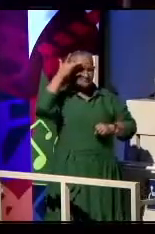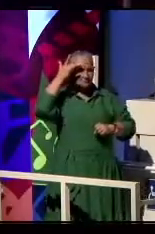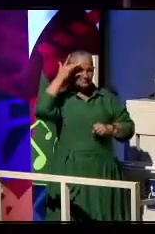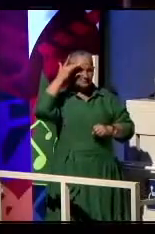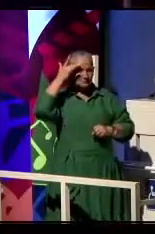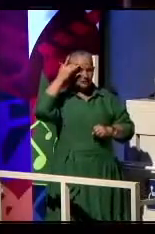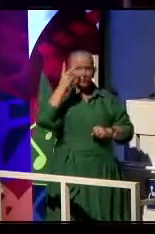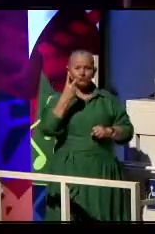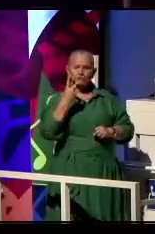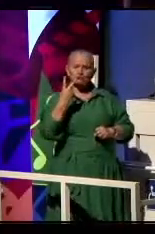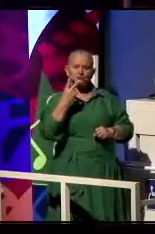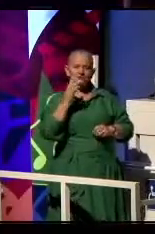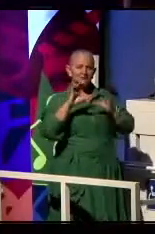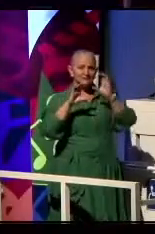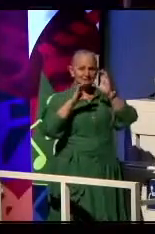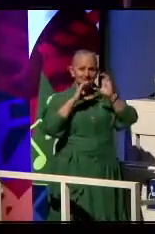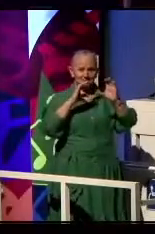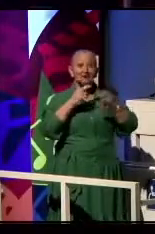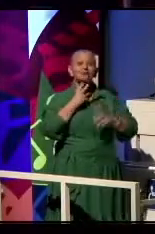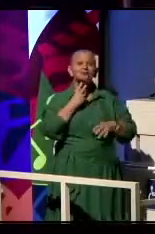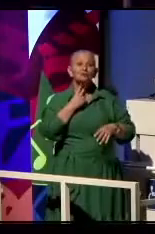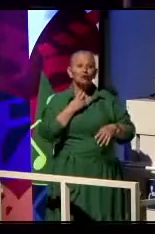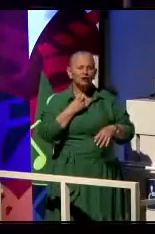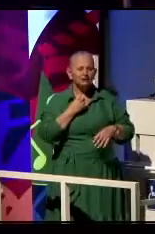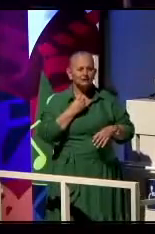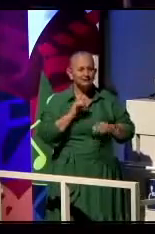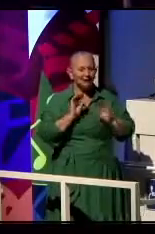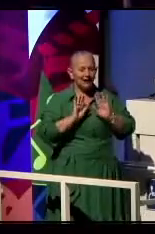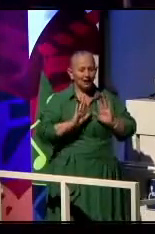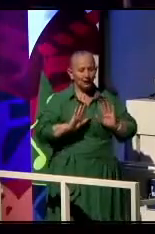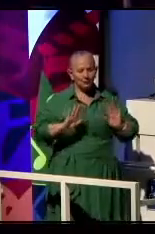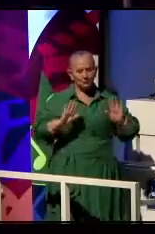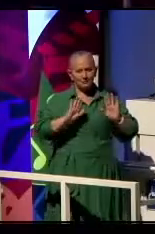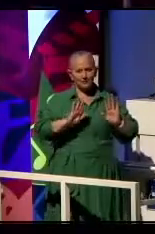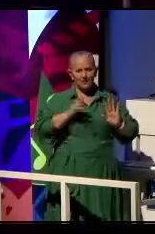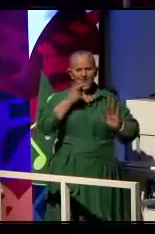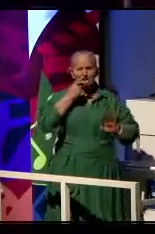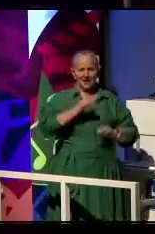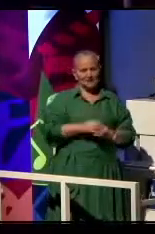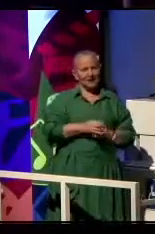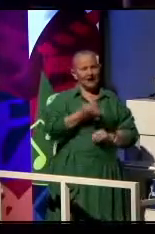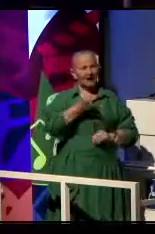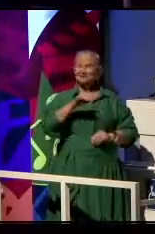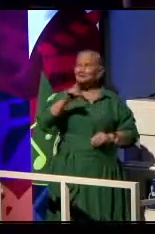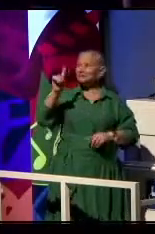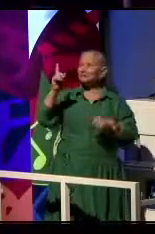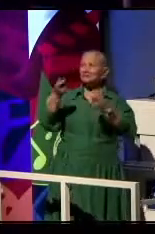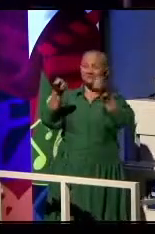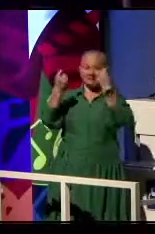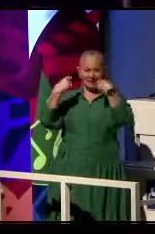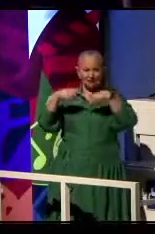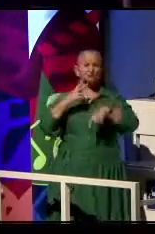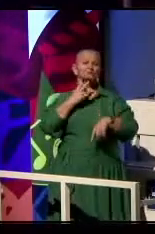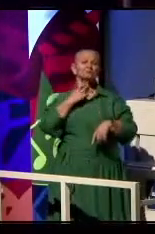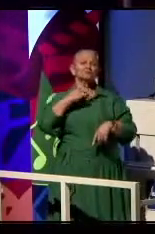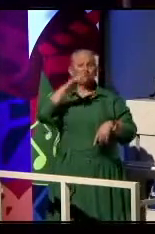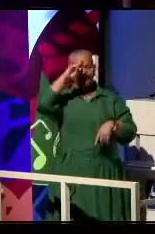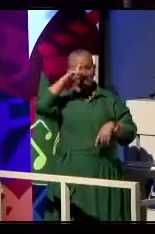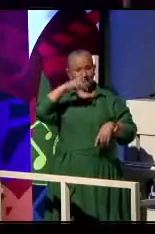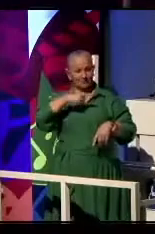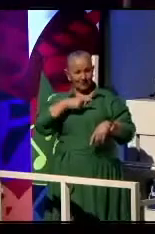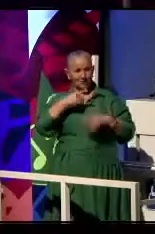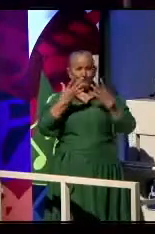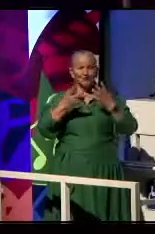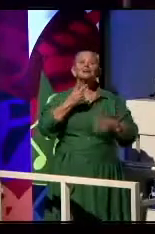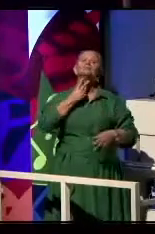Elis Regina já disse: se Deus tivesse uma voz, seria a voz do Milton Nascimento. E as pessoas encantaram com a